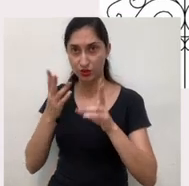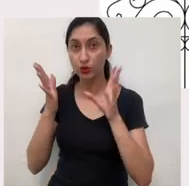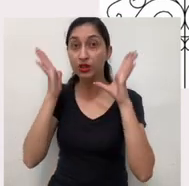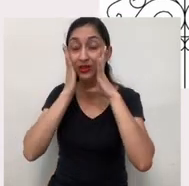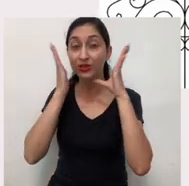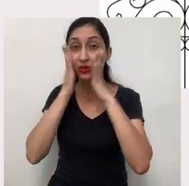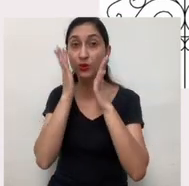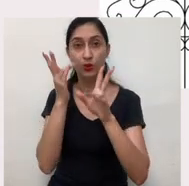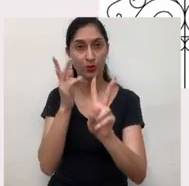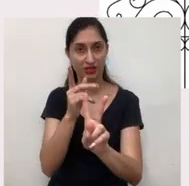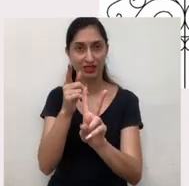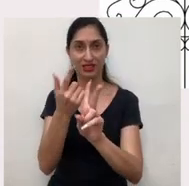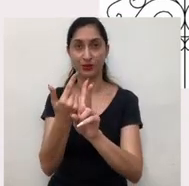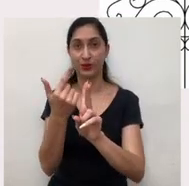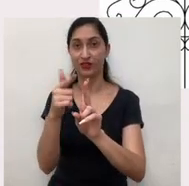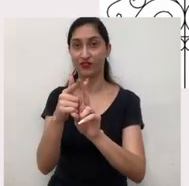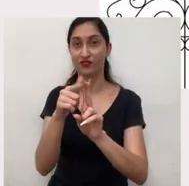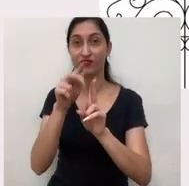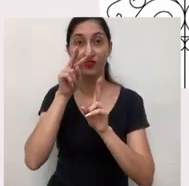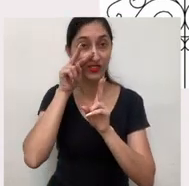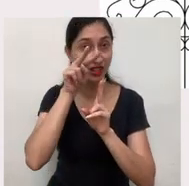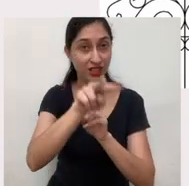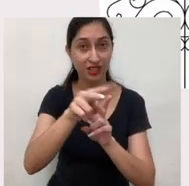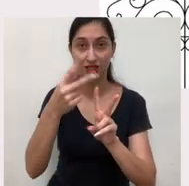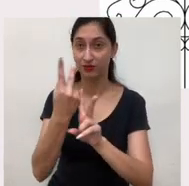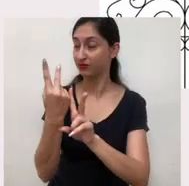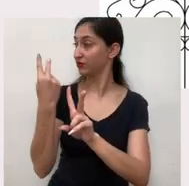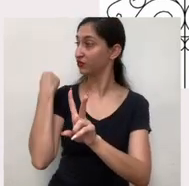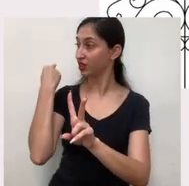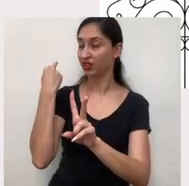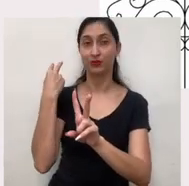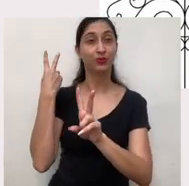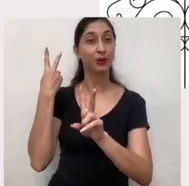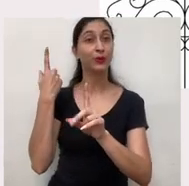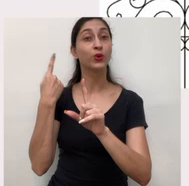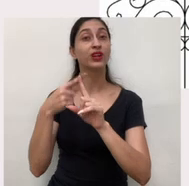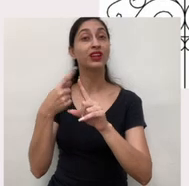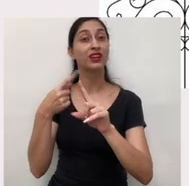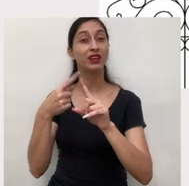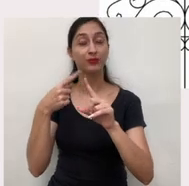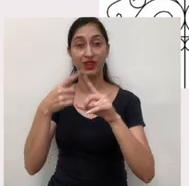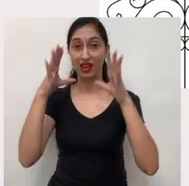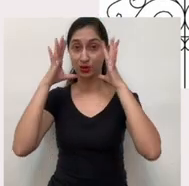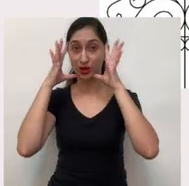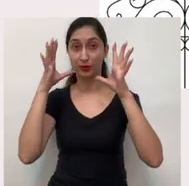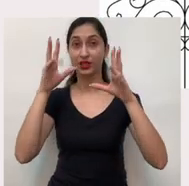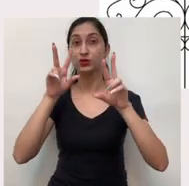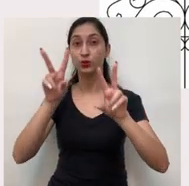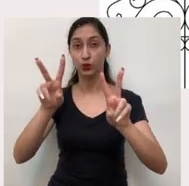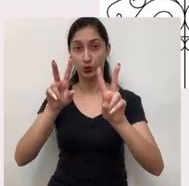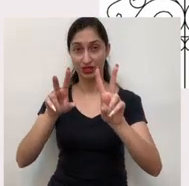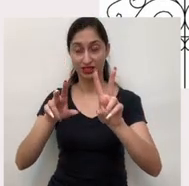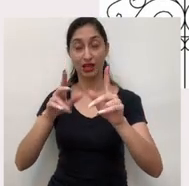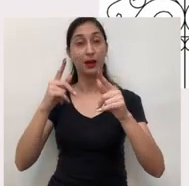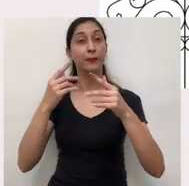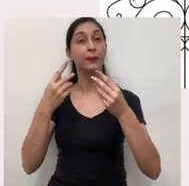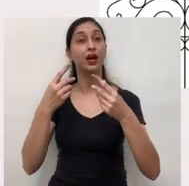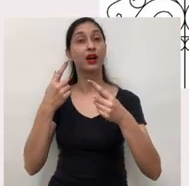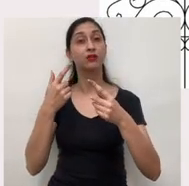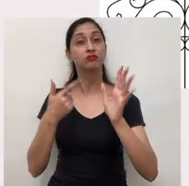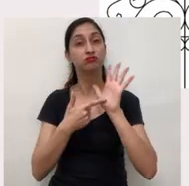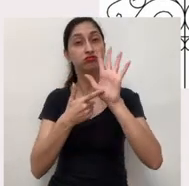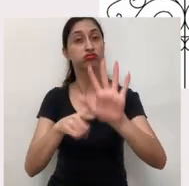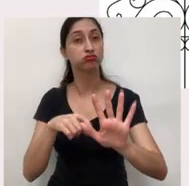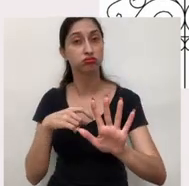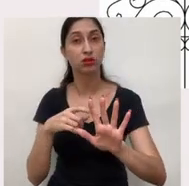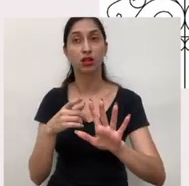dizendo nunca é tarde para voltar e apanhar o que ficou para trás, né? Então, essa questão das origens,